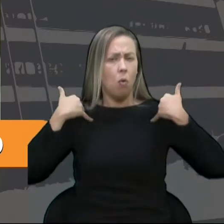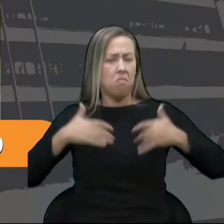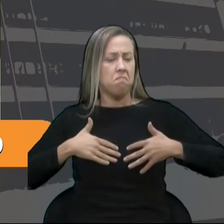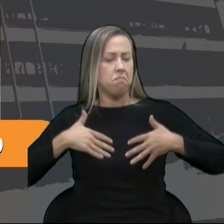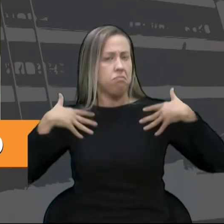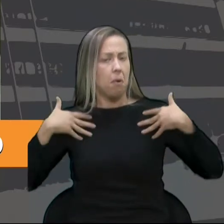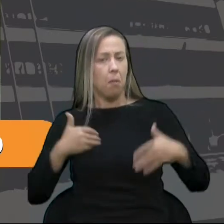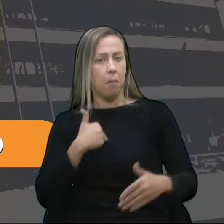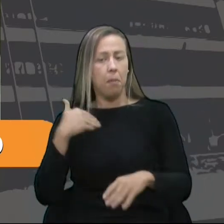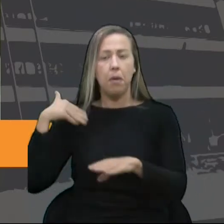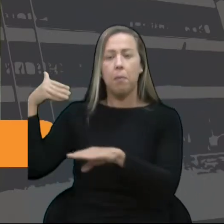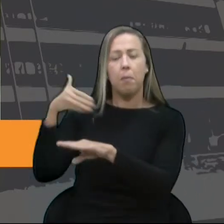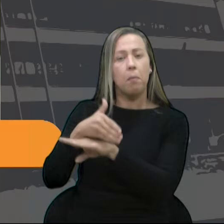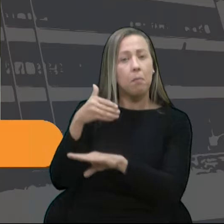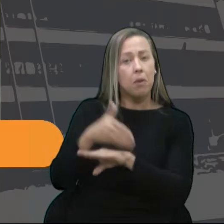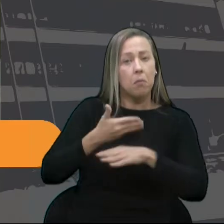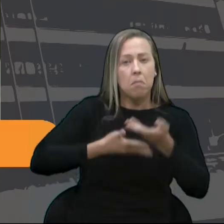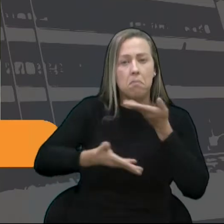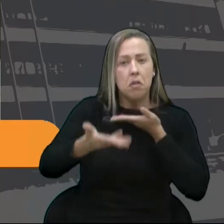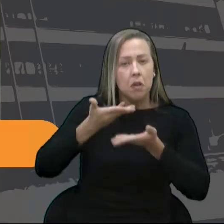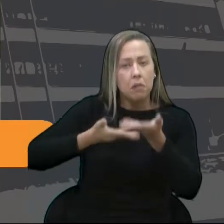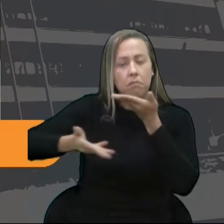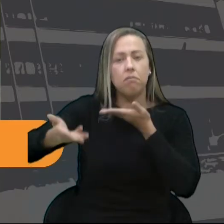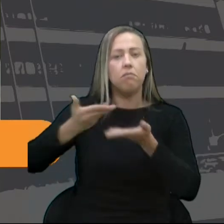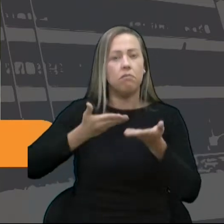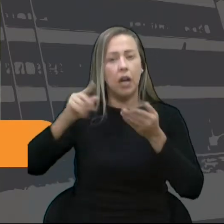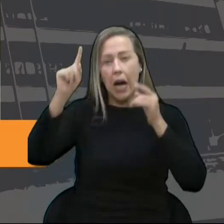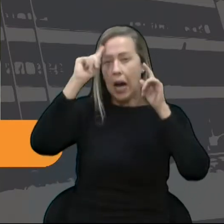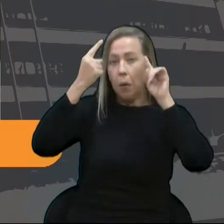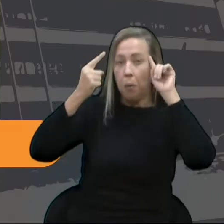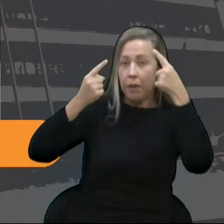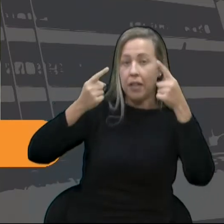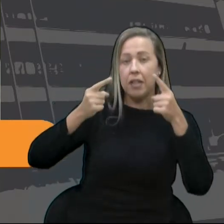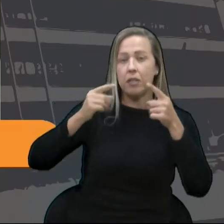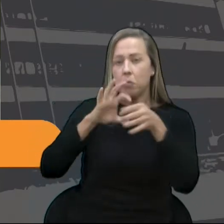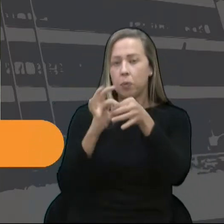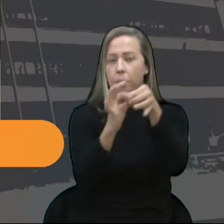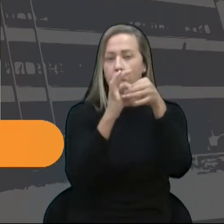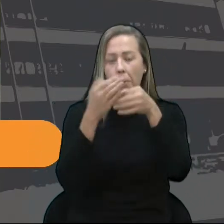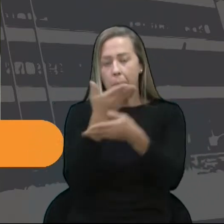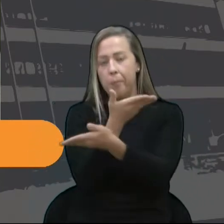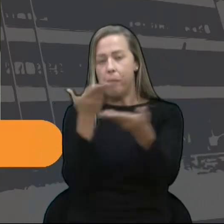poder partilhar e compartilhar algumas ideias com todos aqui.